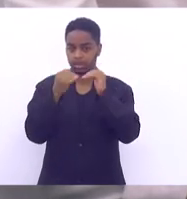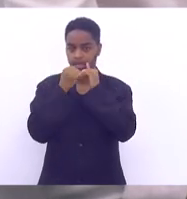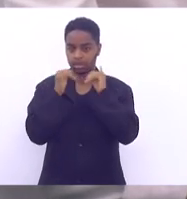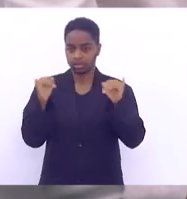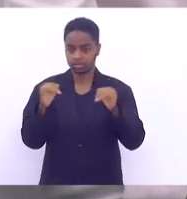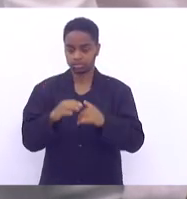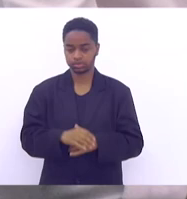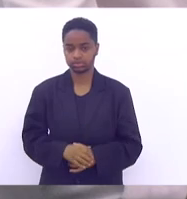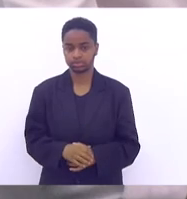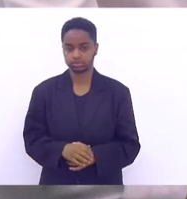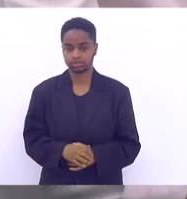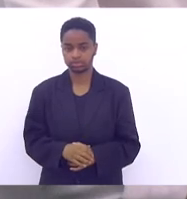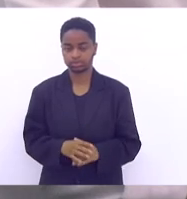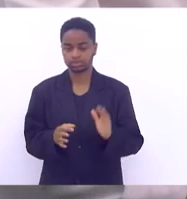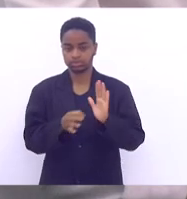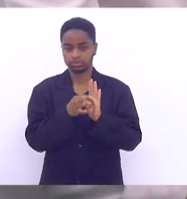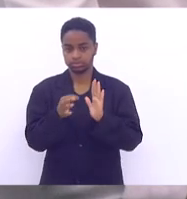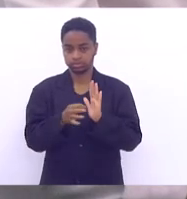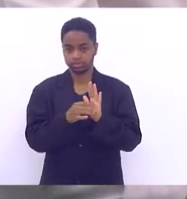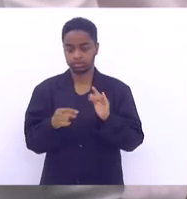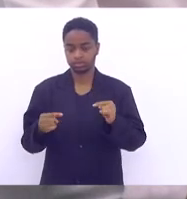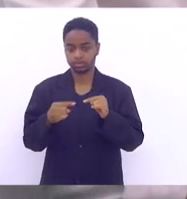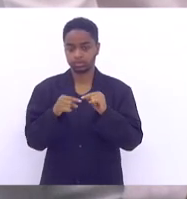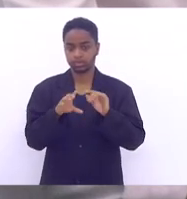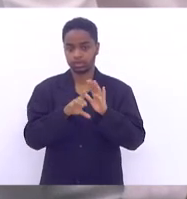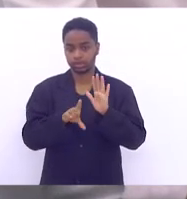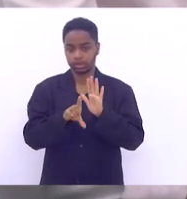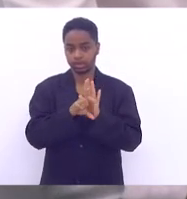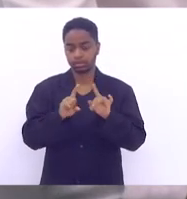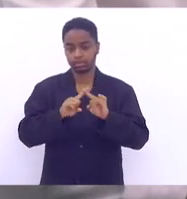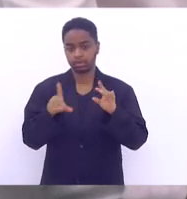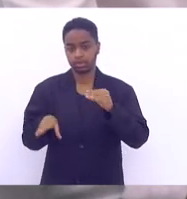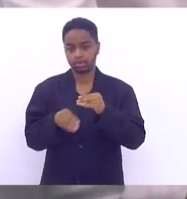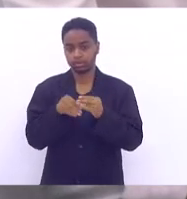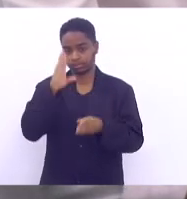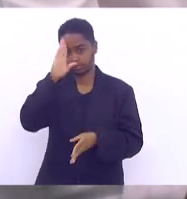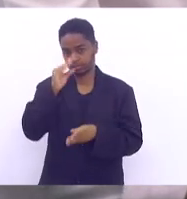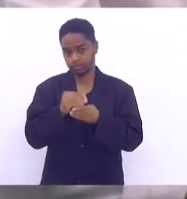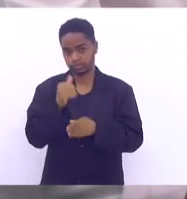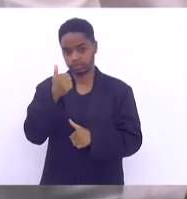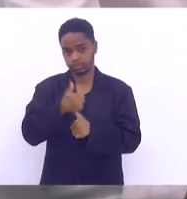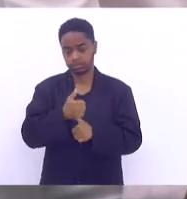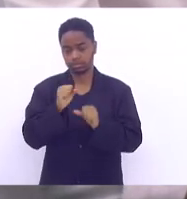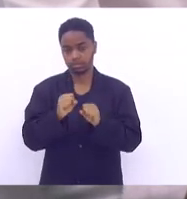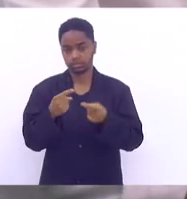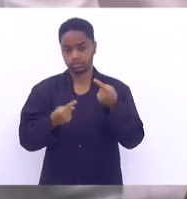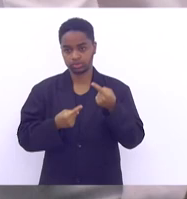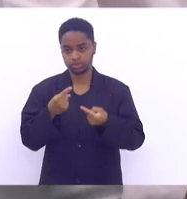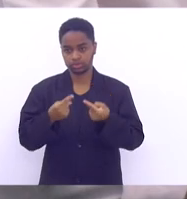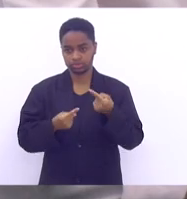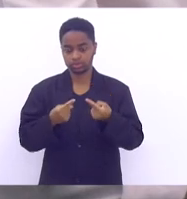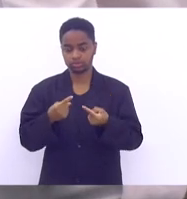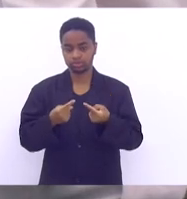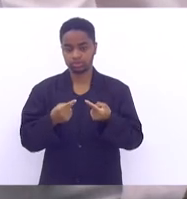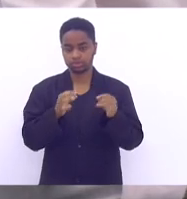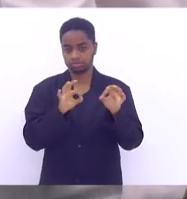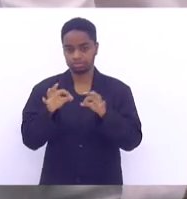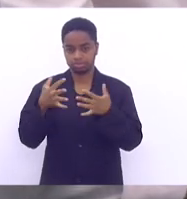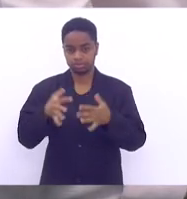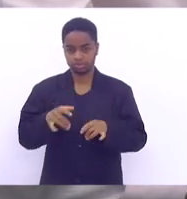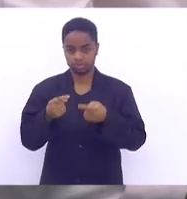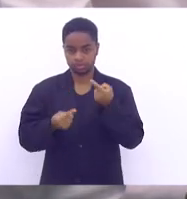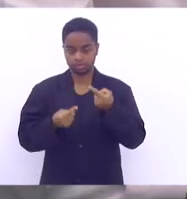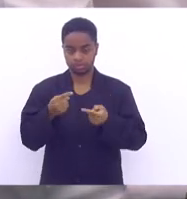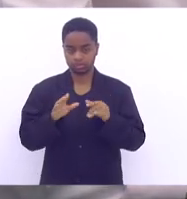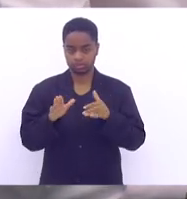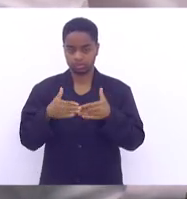Energética. Parecer é pela legalidade com emendas, concluindo por substitutivo. Em discussão. Não havendo quem queira